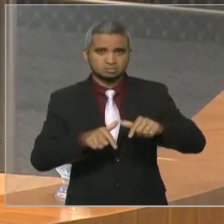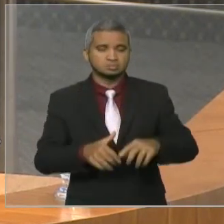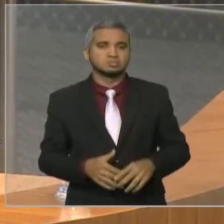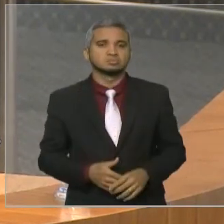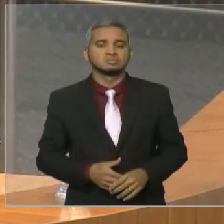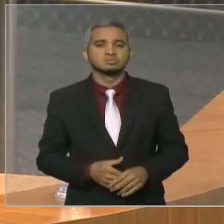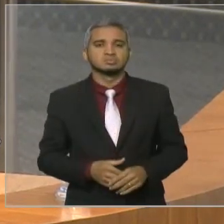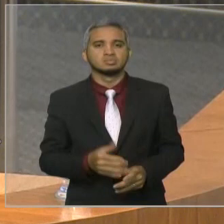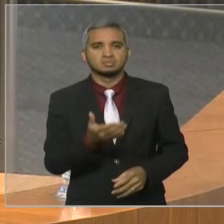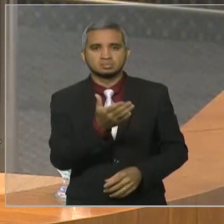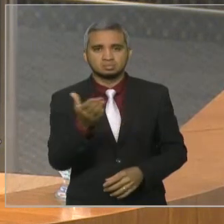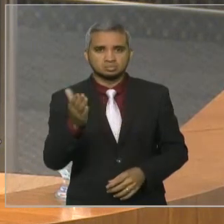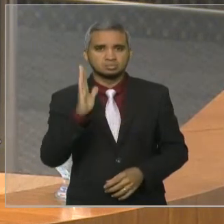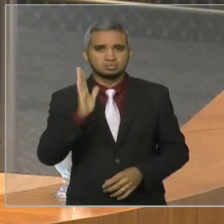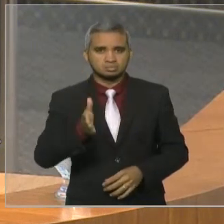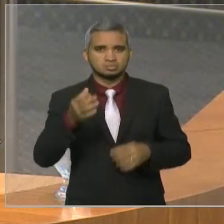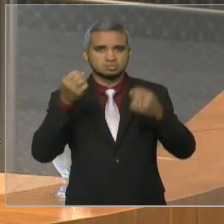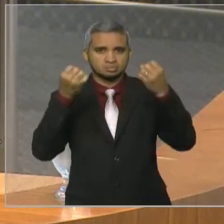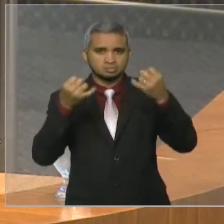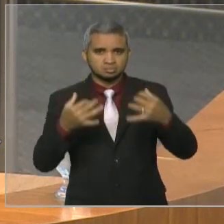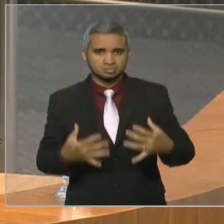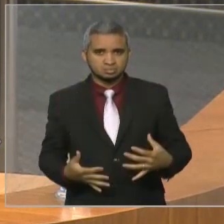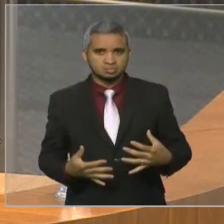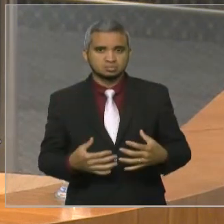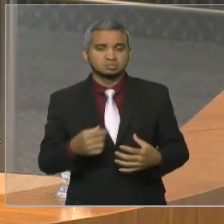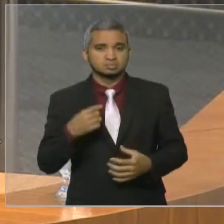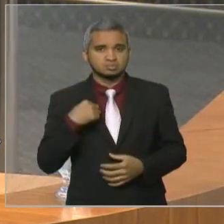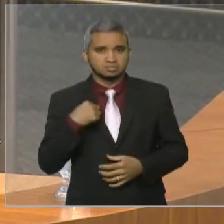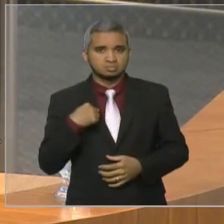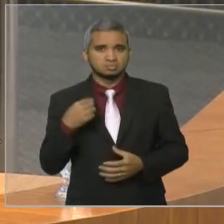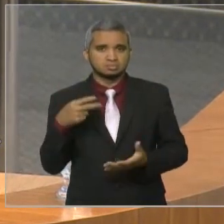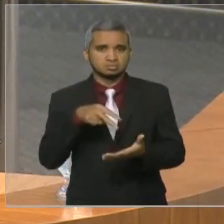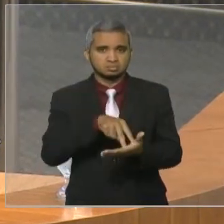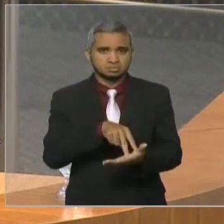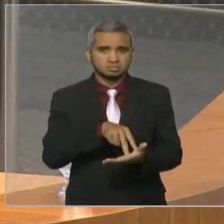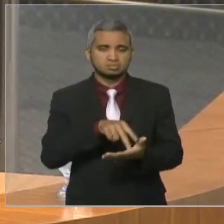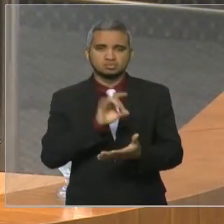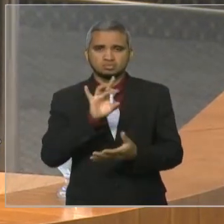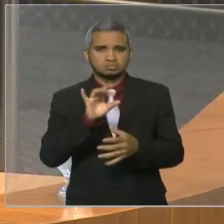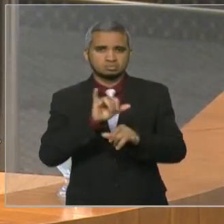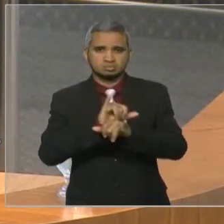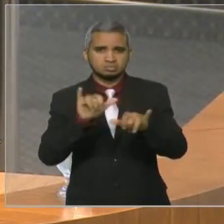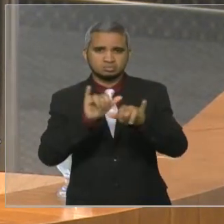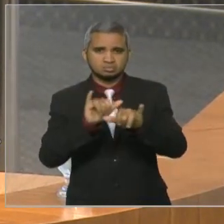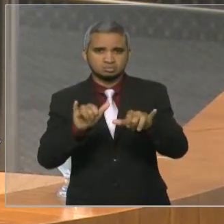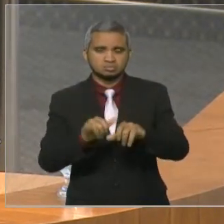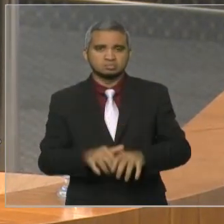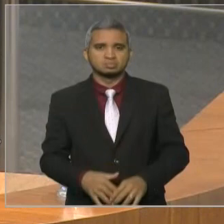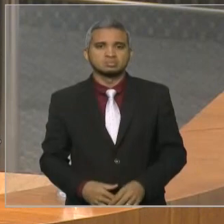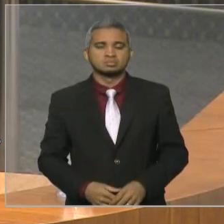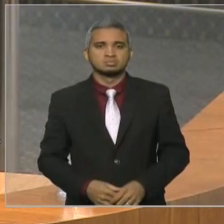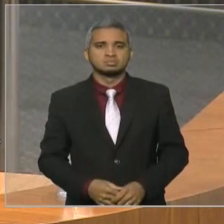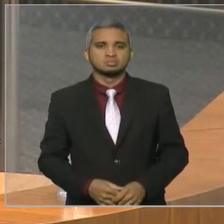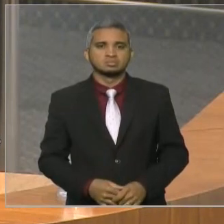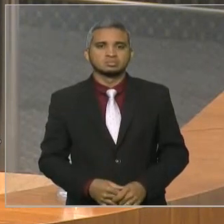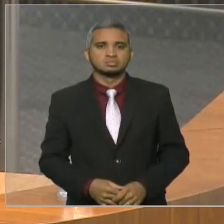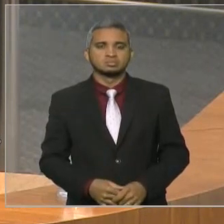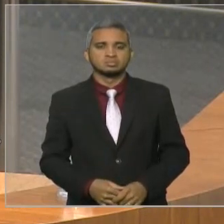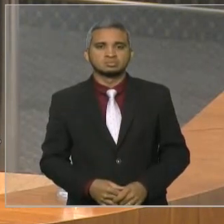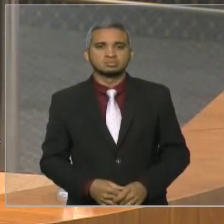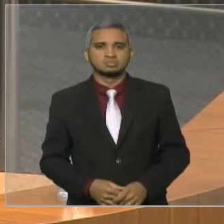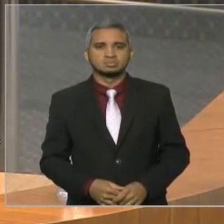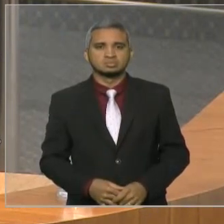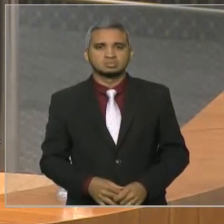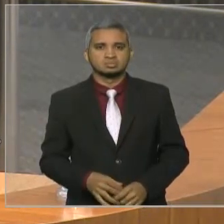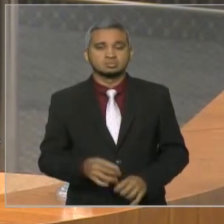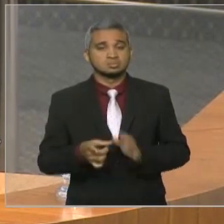colegas já falaram, nós viemos aqui dar essa outra informação de pronto. E, com certeza, nós entraremos, antes, inclusive, do